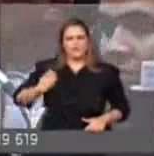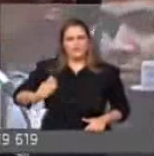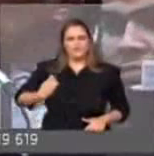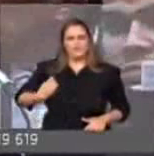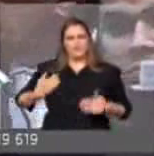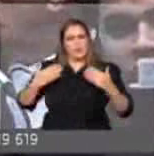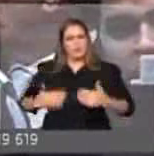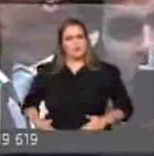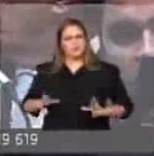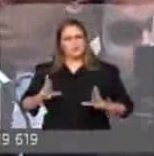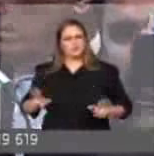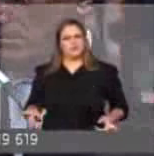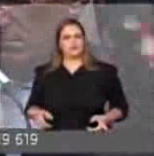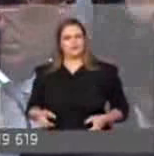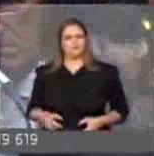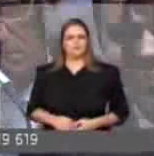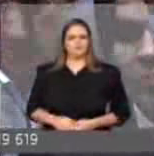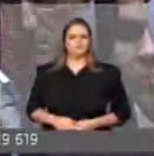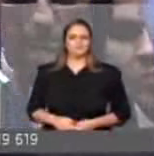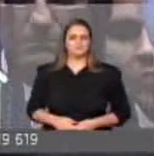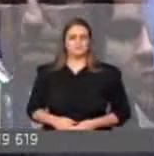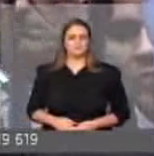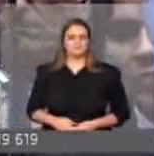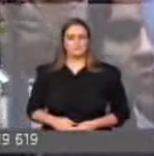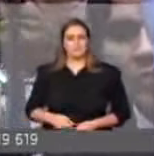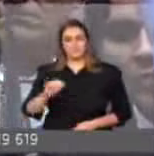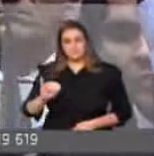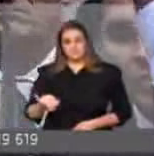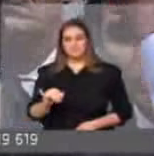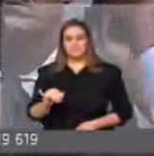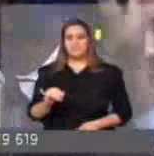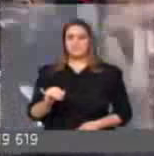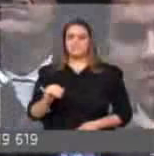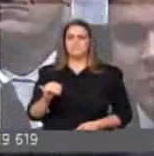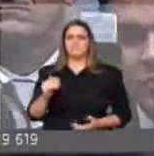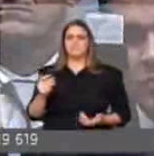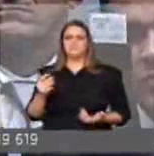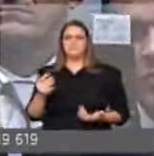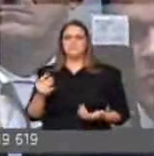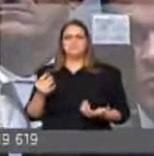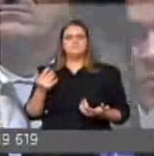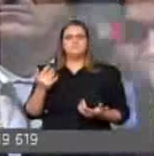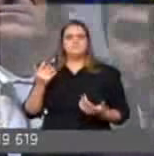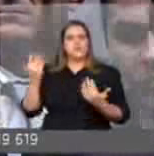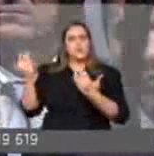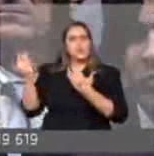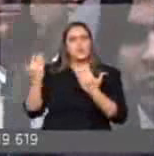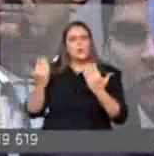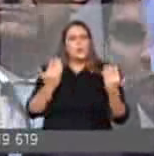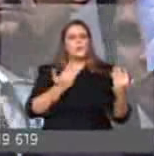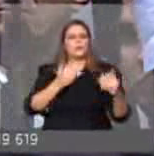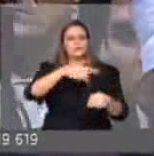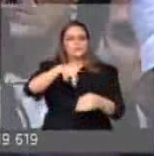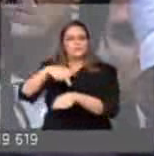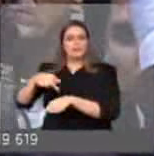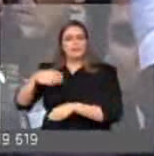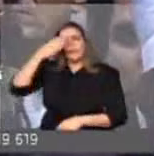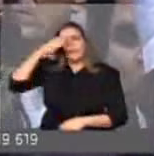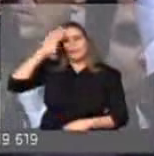Senhor presidente, se nós formos analisar, por essa interpretação de regimes, em Cuba tem